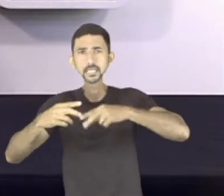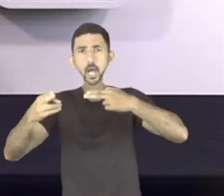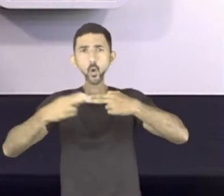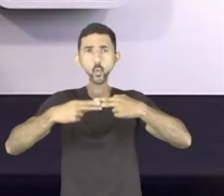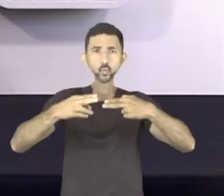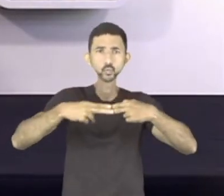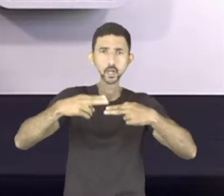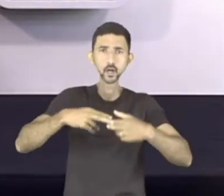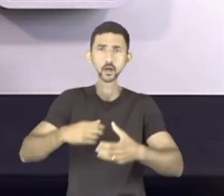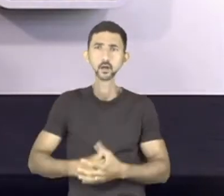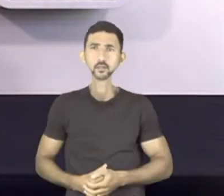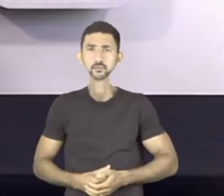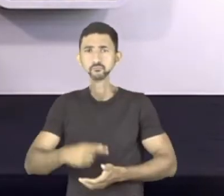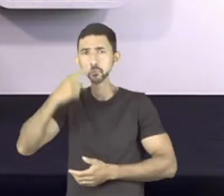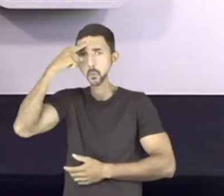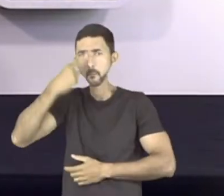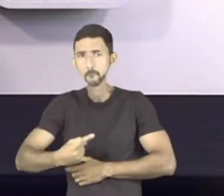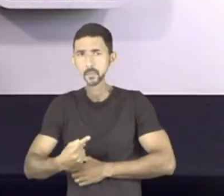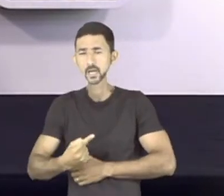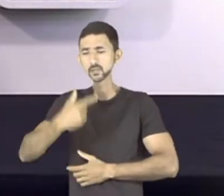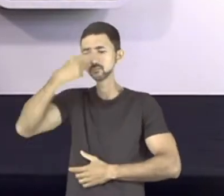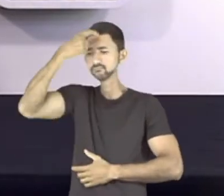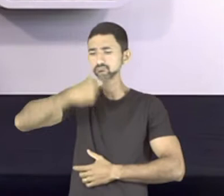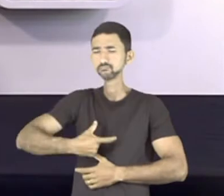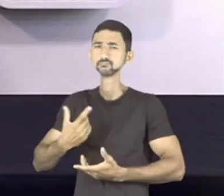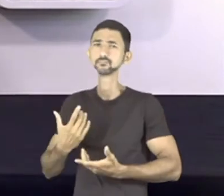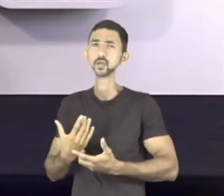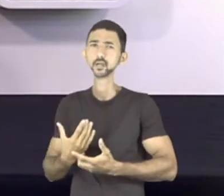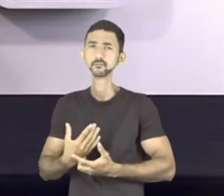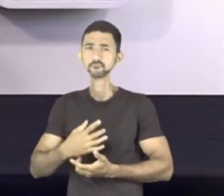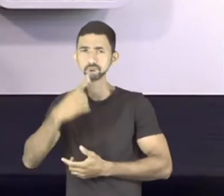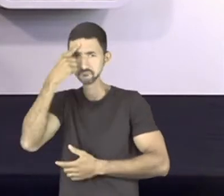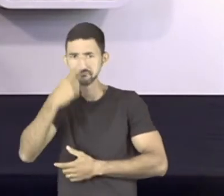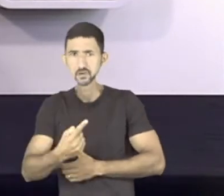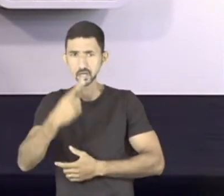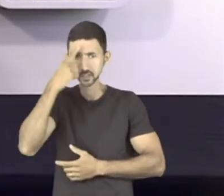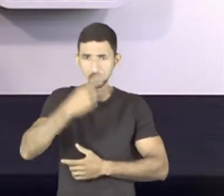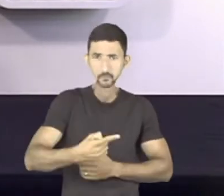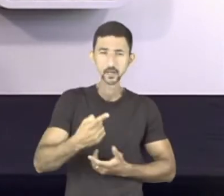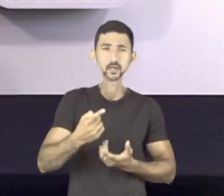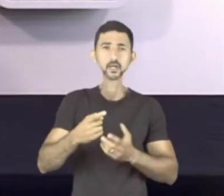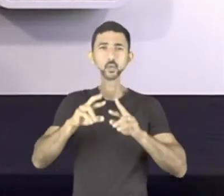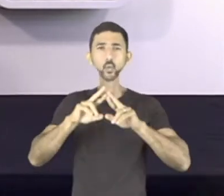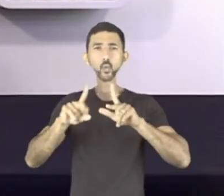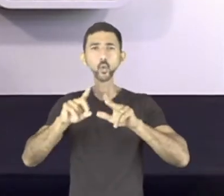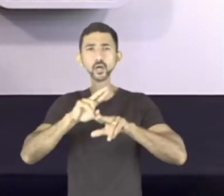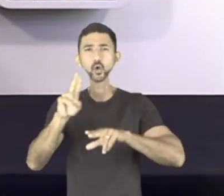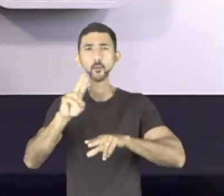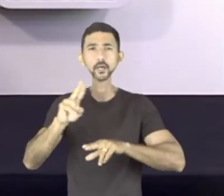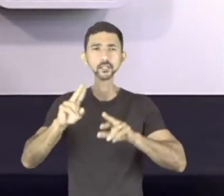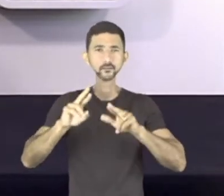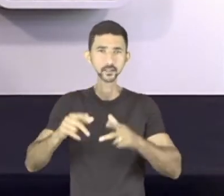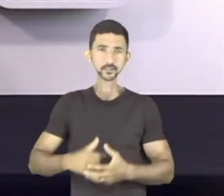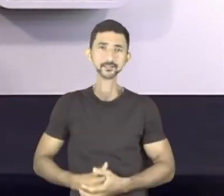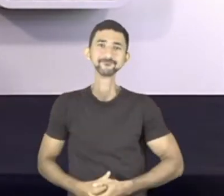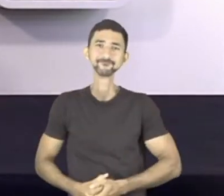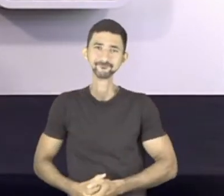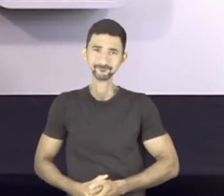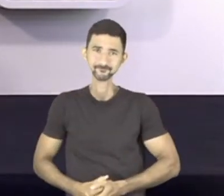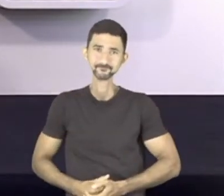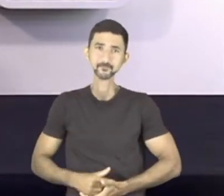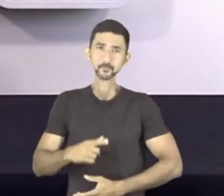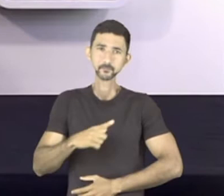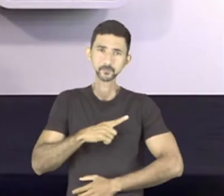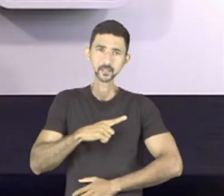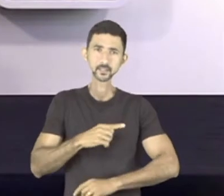utilizados, os comandos de disciplina, de ordem, vão ser todos em coreano. Então vai existir aí